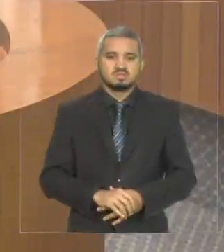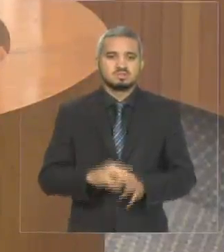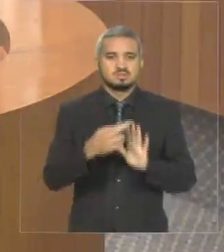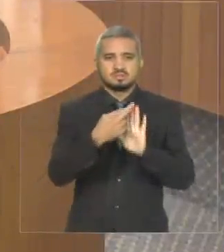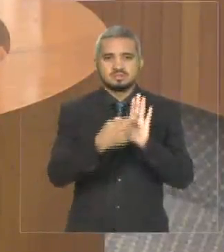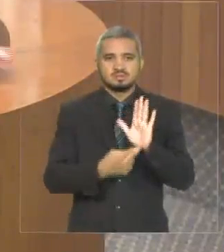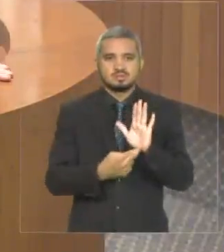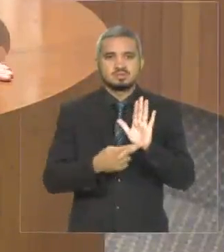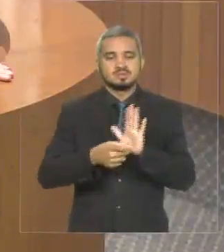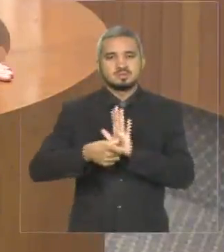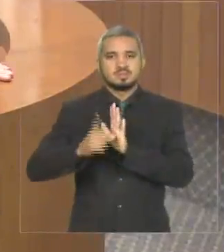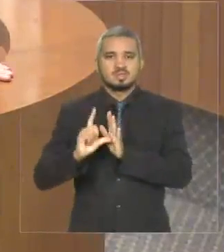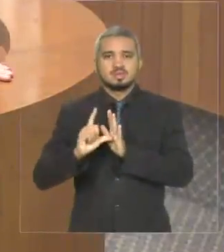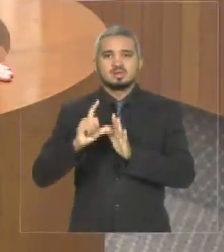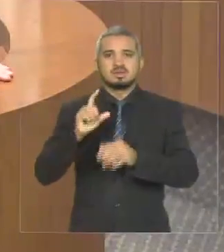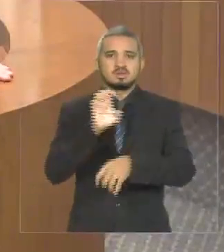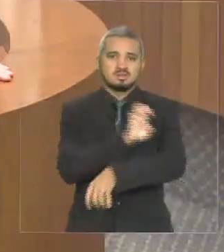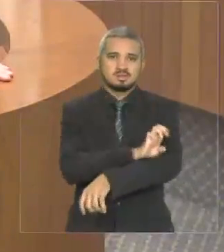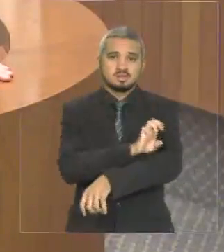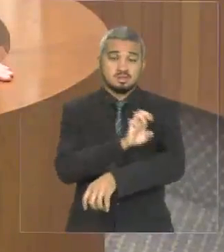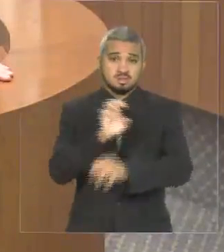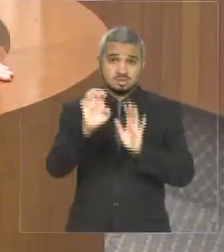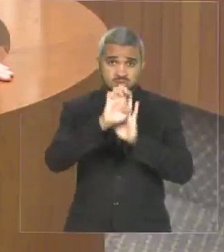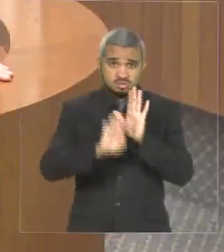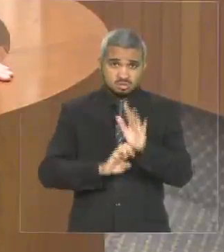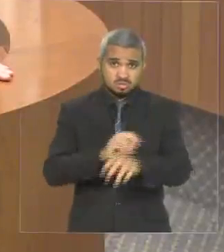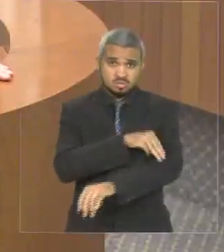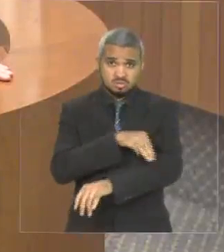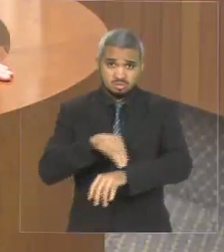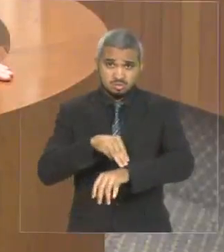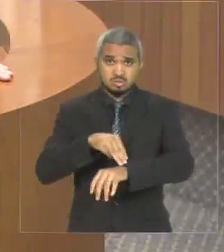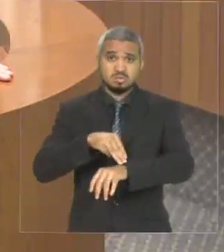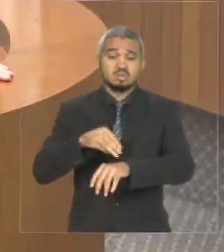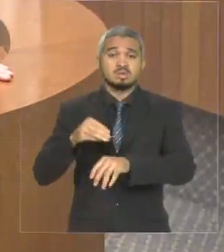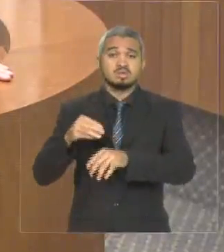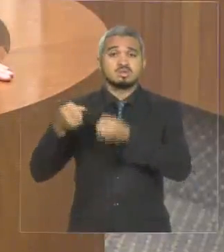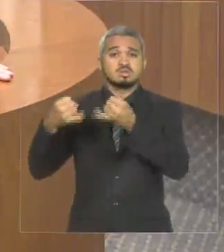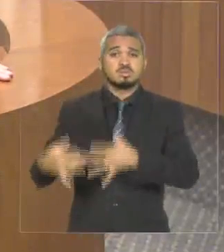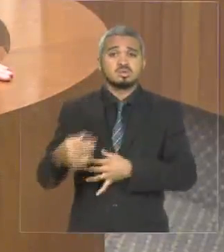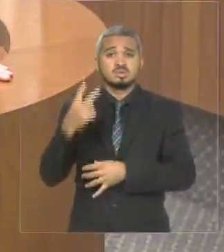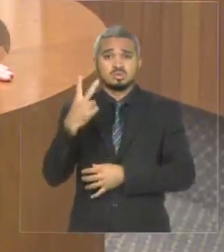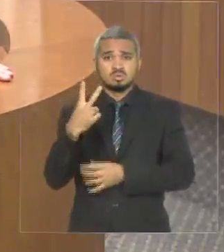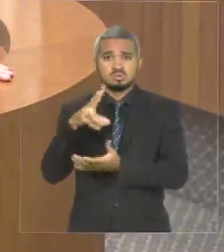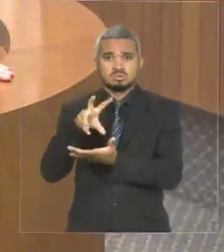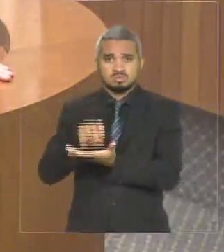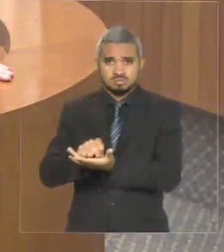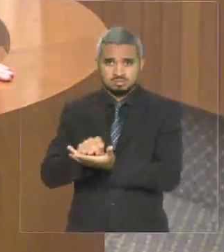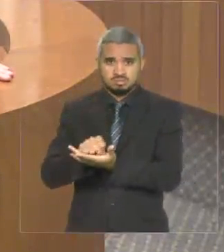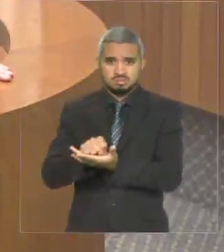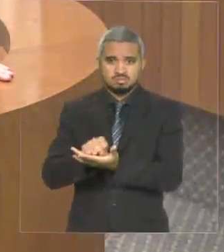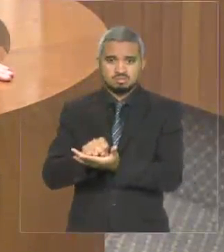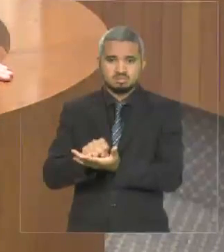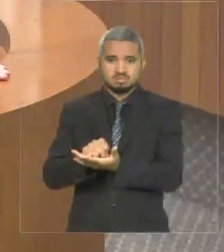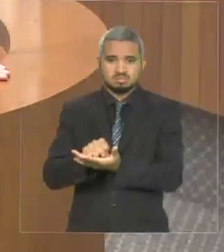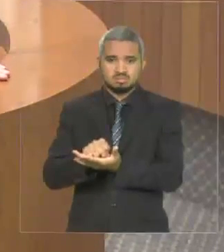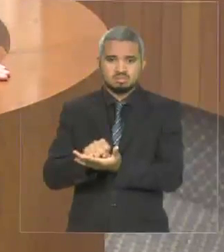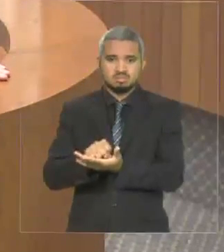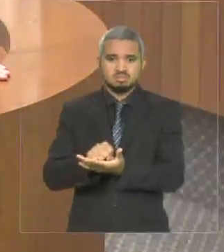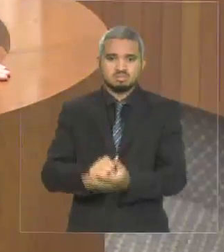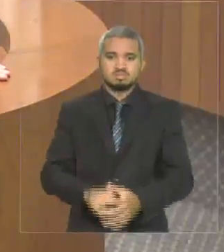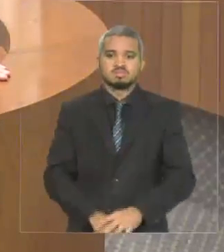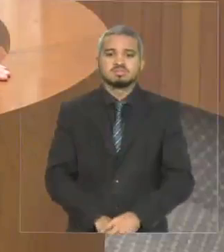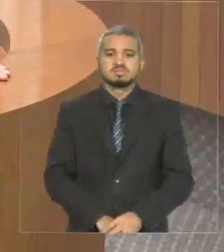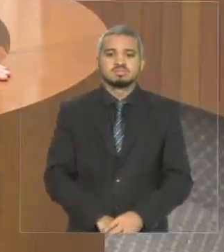A redação anterior do Estatuto do Magistério falava nas duas matrículas. Mas, Vossa Excelência, eu peço que deixe eu terminar o meu